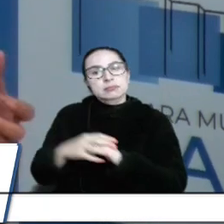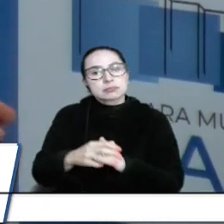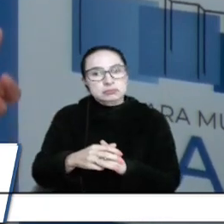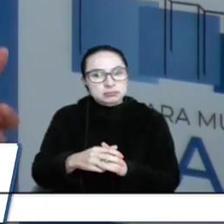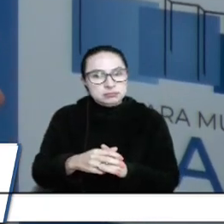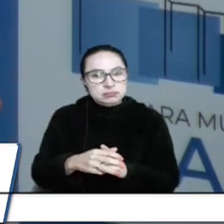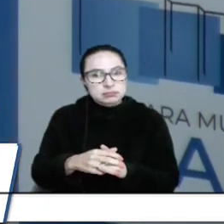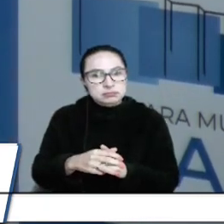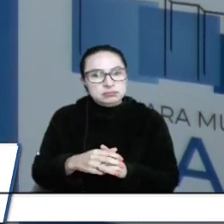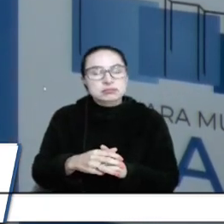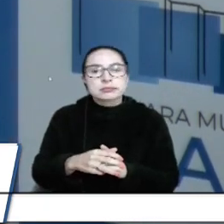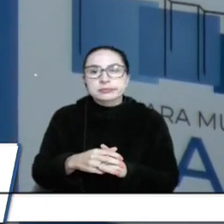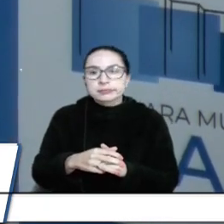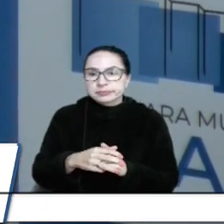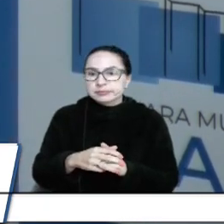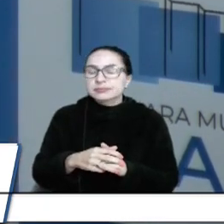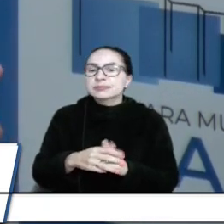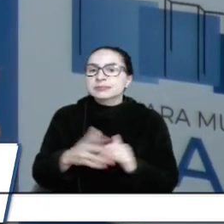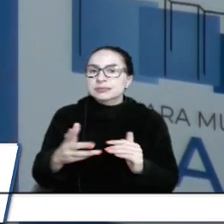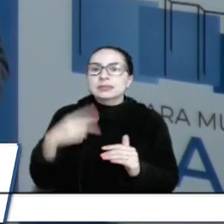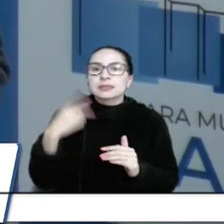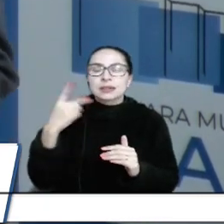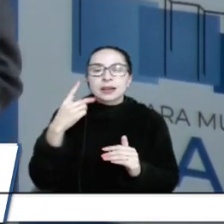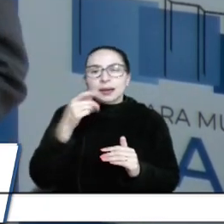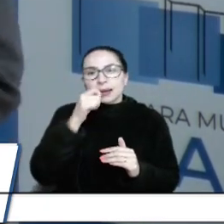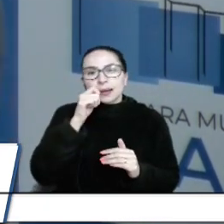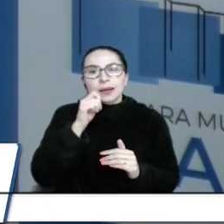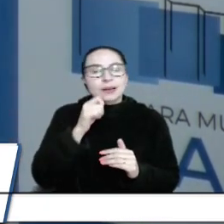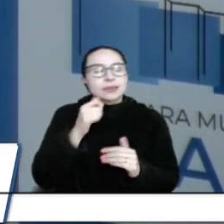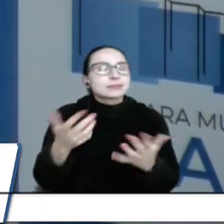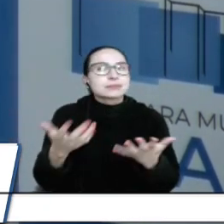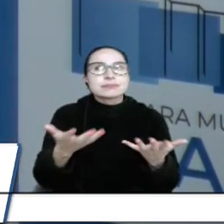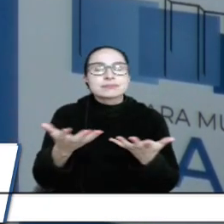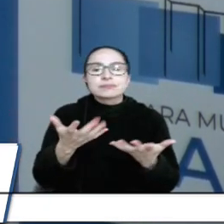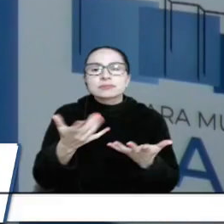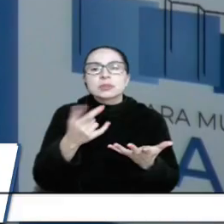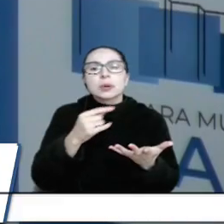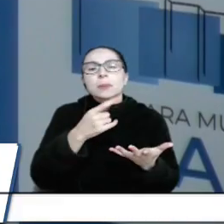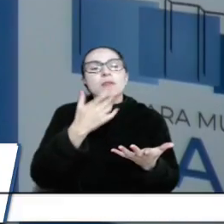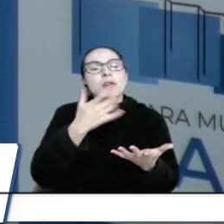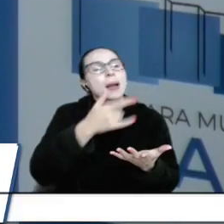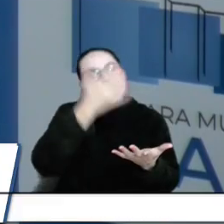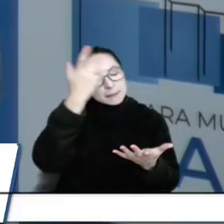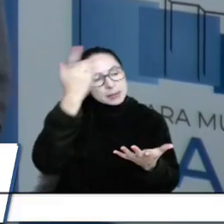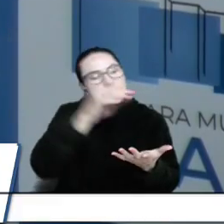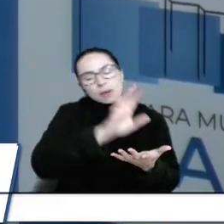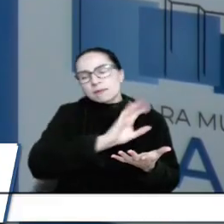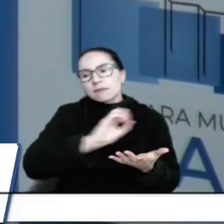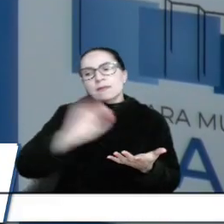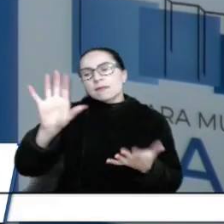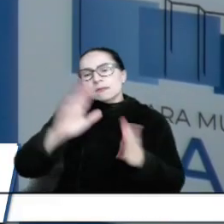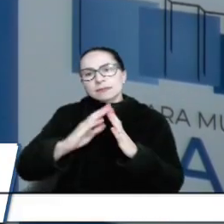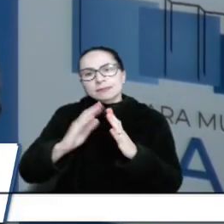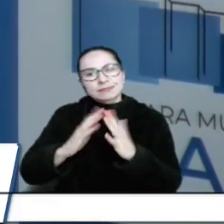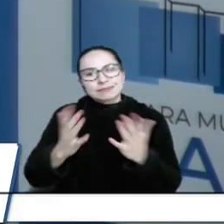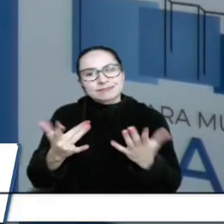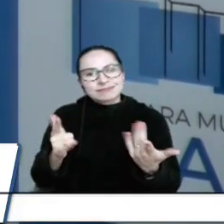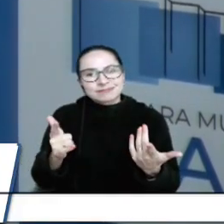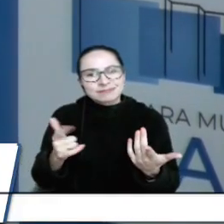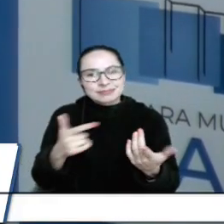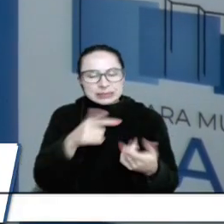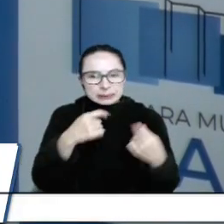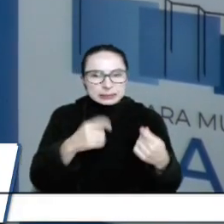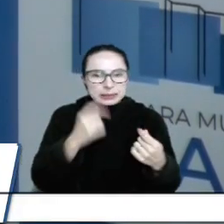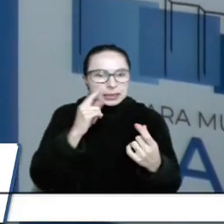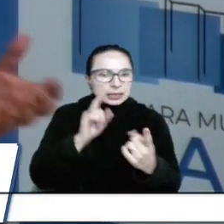E isso, viu, vereadora Andréia, você não tem como mandar essa pessoa para casa. E aí ela precisando de atendimento,